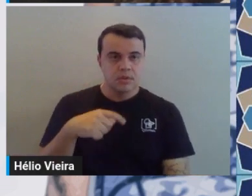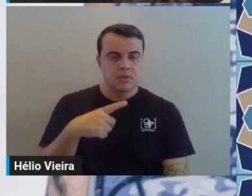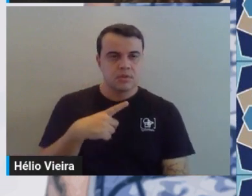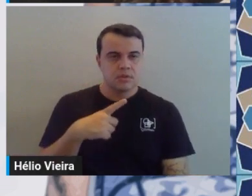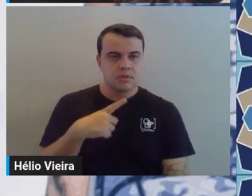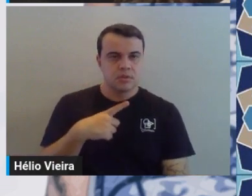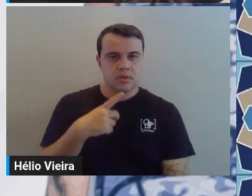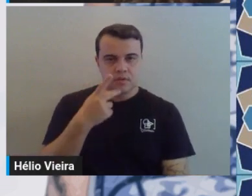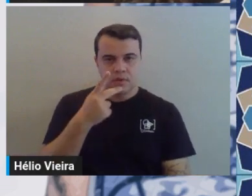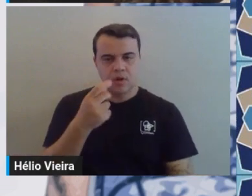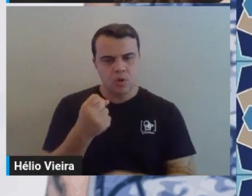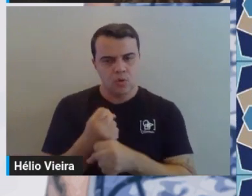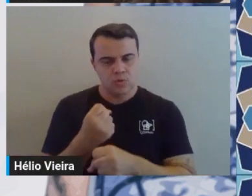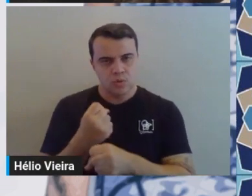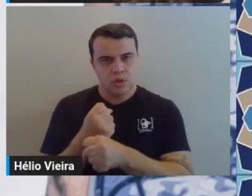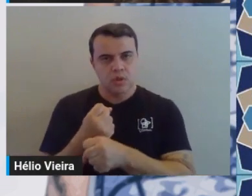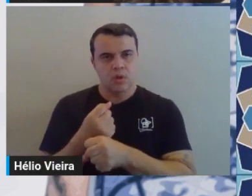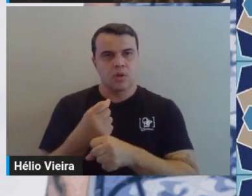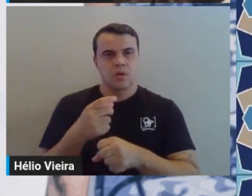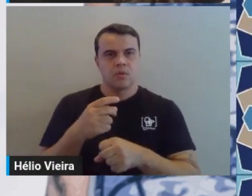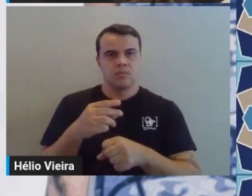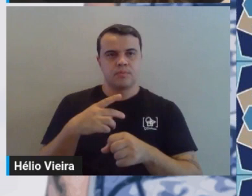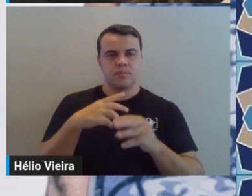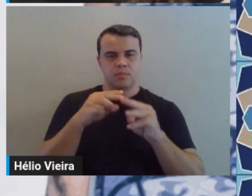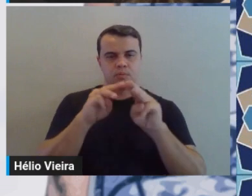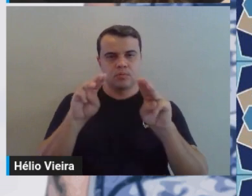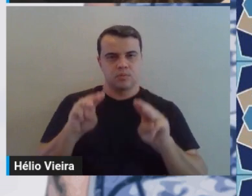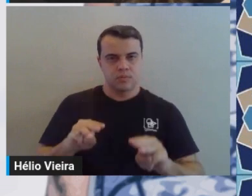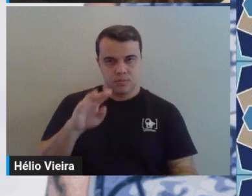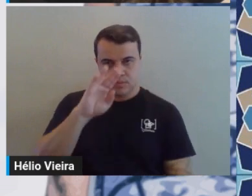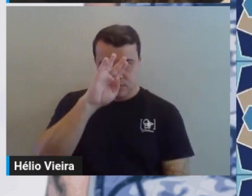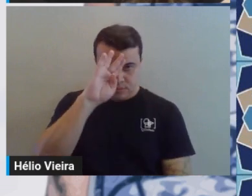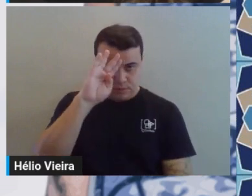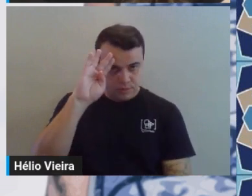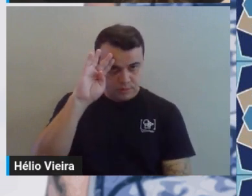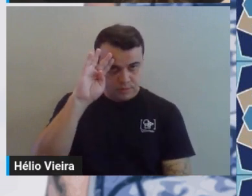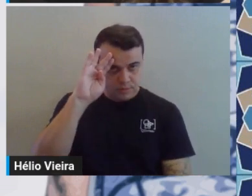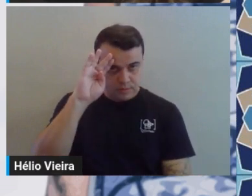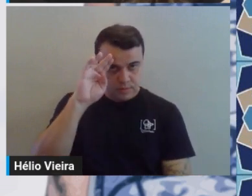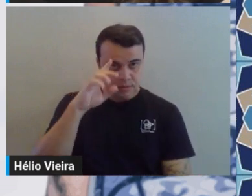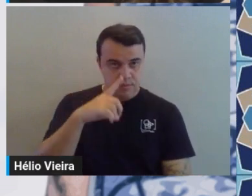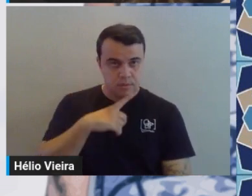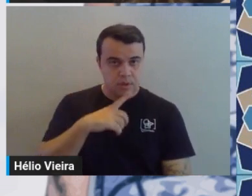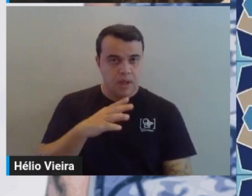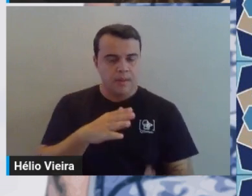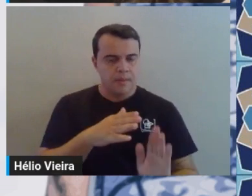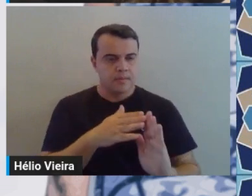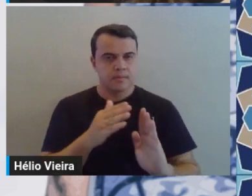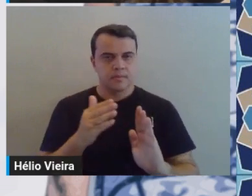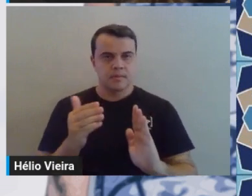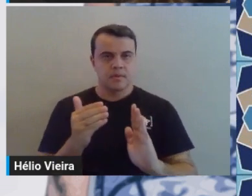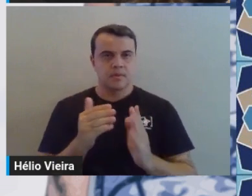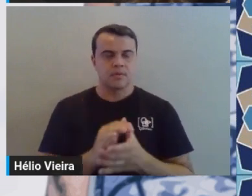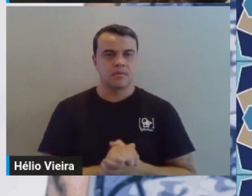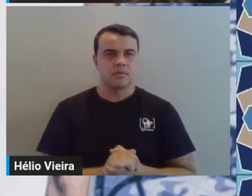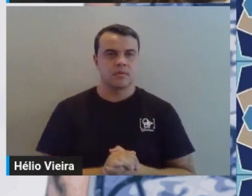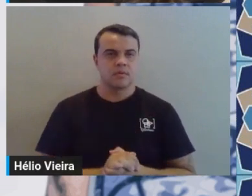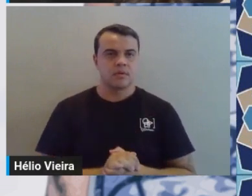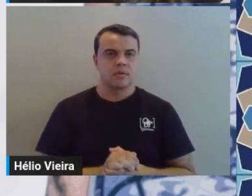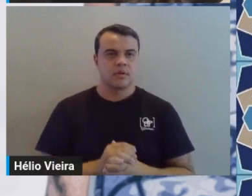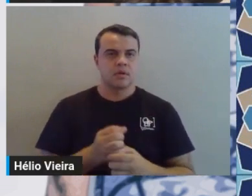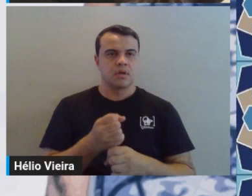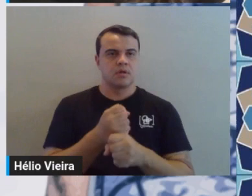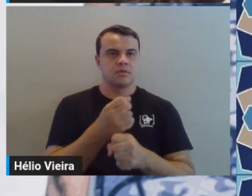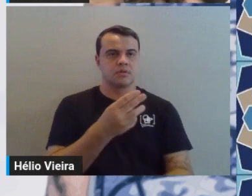é construído o Museu da Pampulha. Nesse mesmo período, na verdade, desde a década de